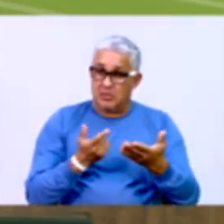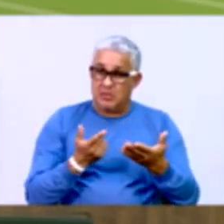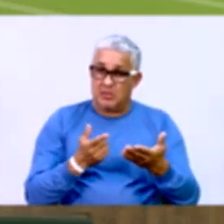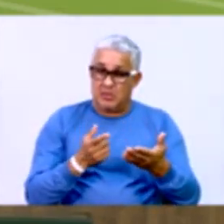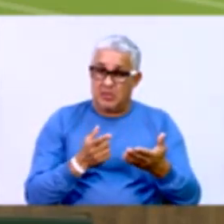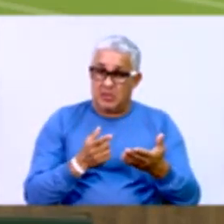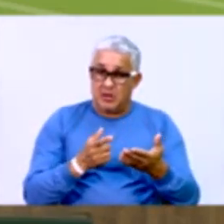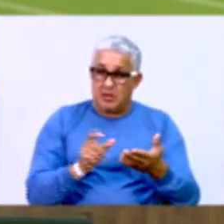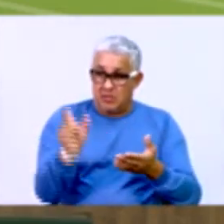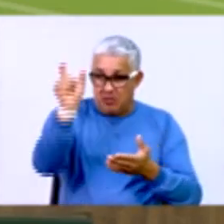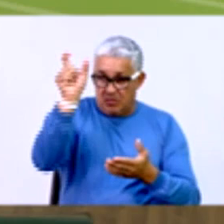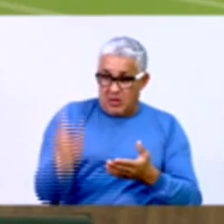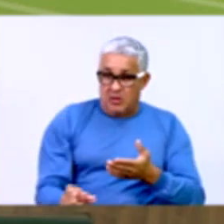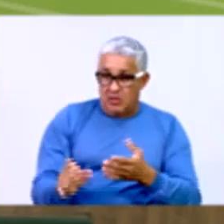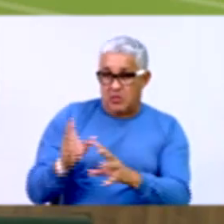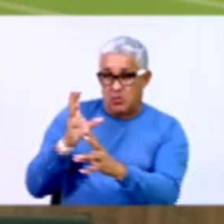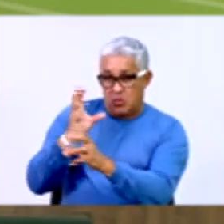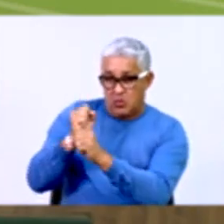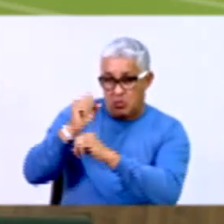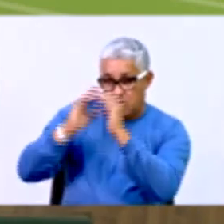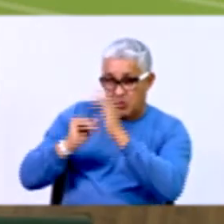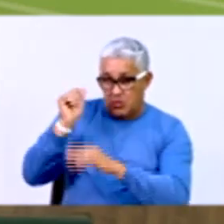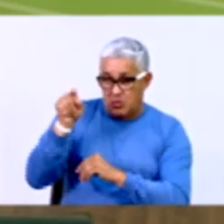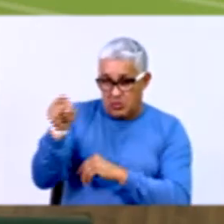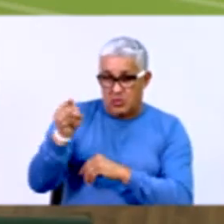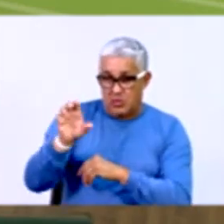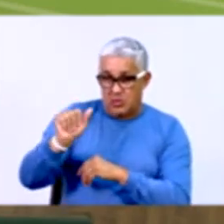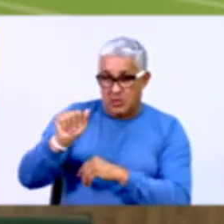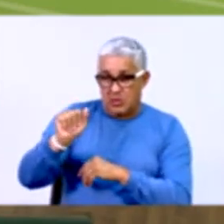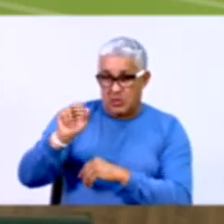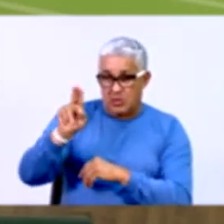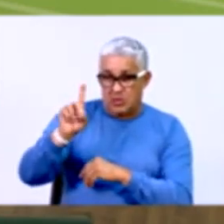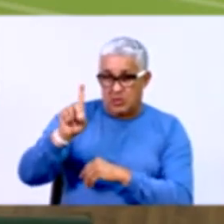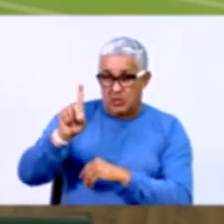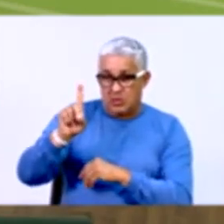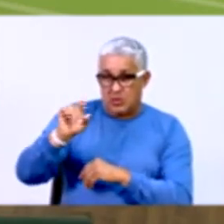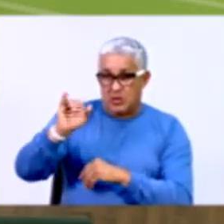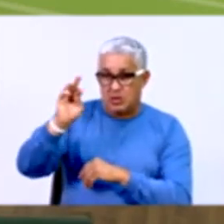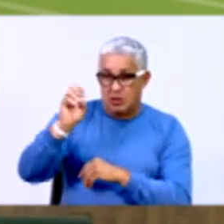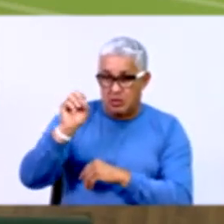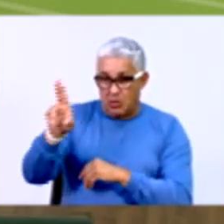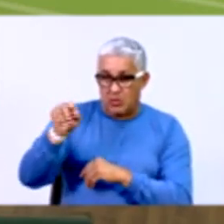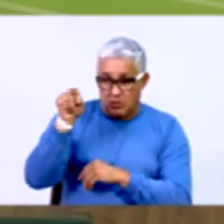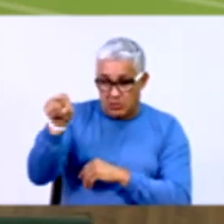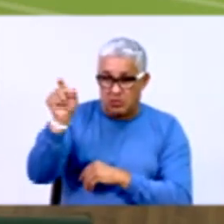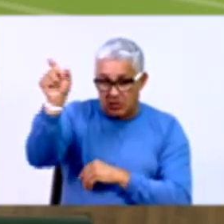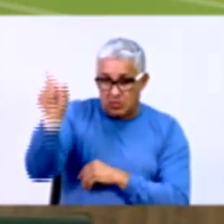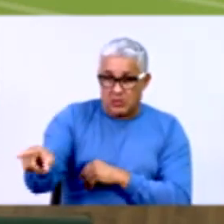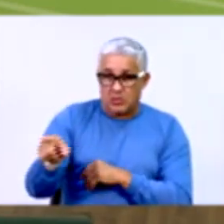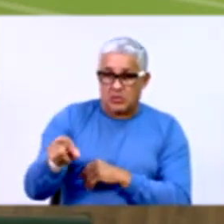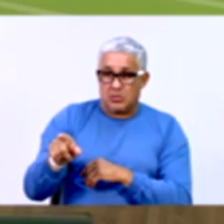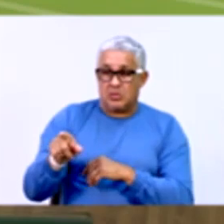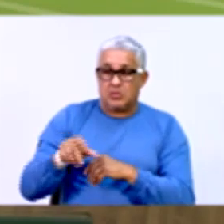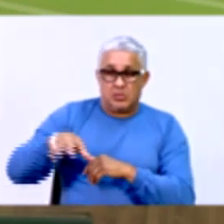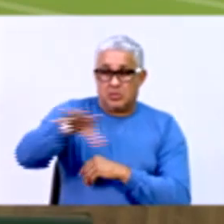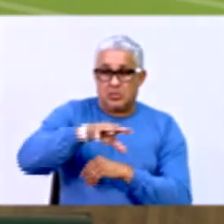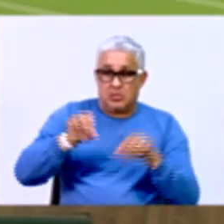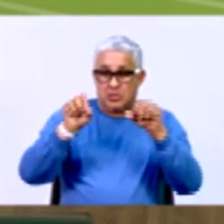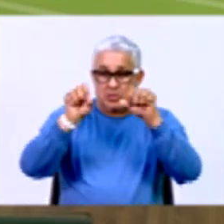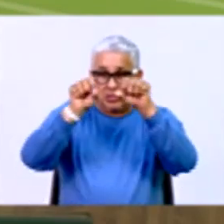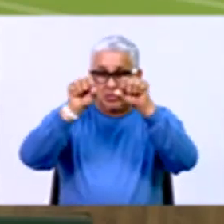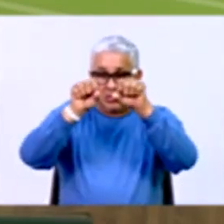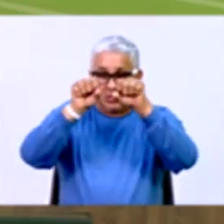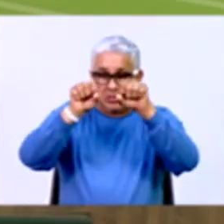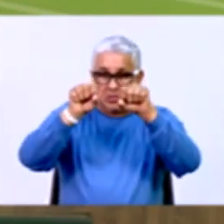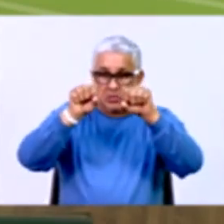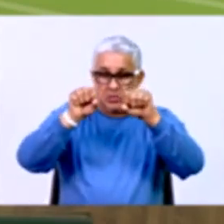ser penalizado o contador. Uma auditoria, isso aí eu estou dando exemplo do contador, mas uma auditoria na área de segurança de sistemas, se ele colocar